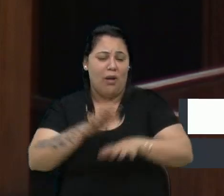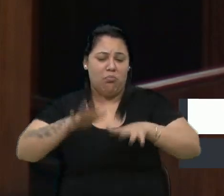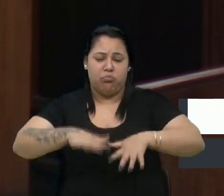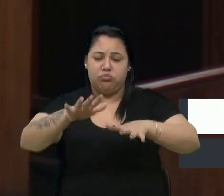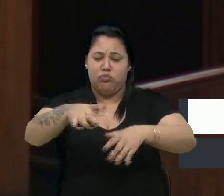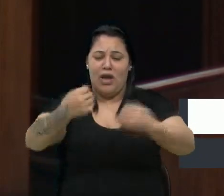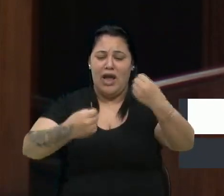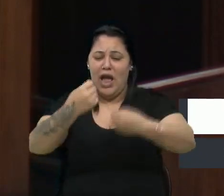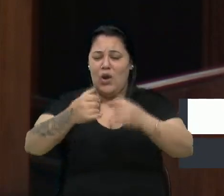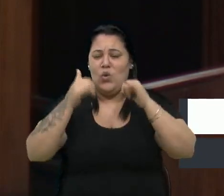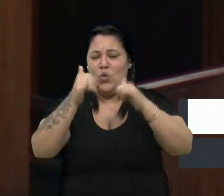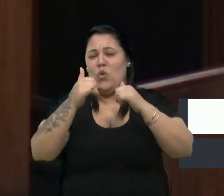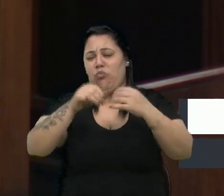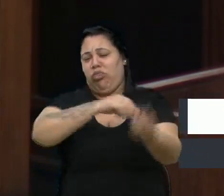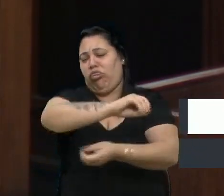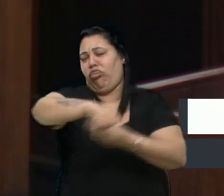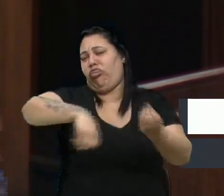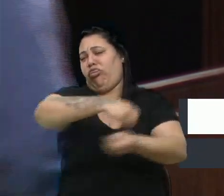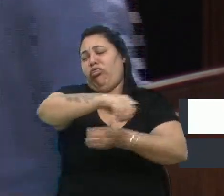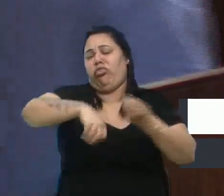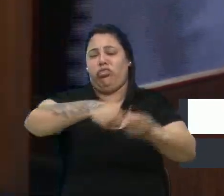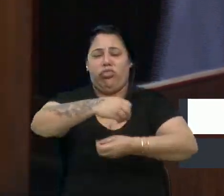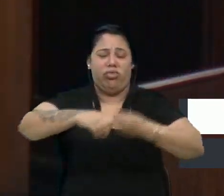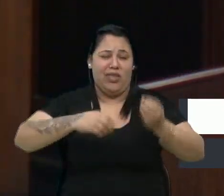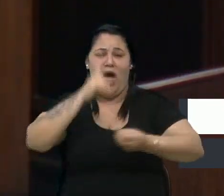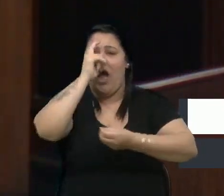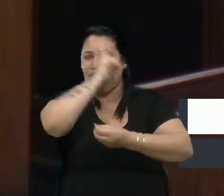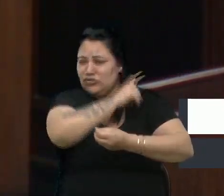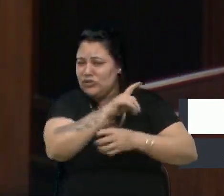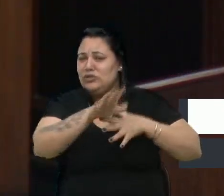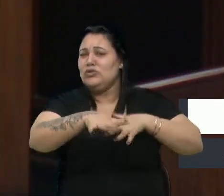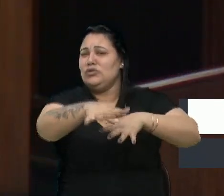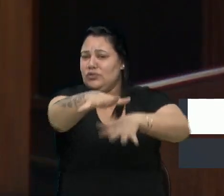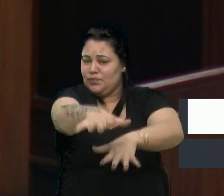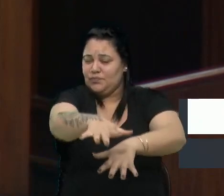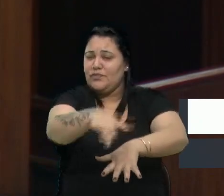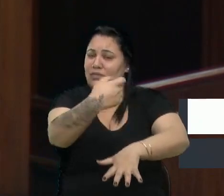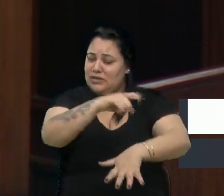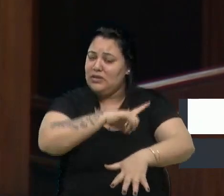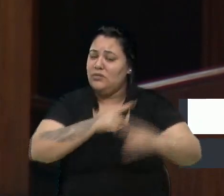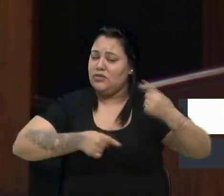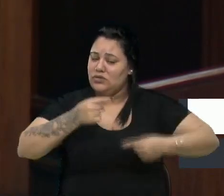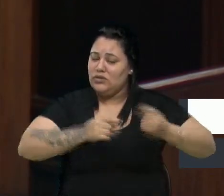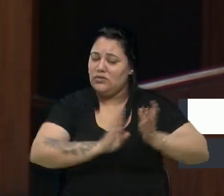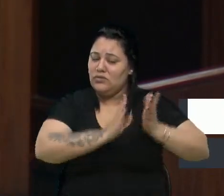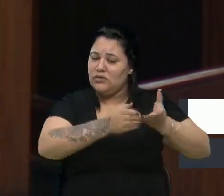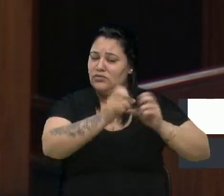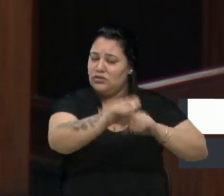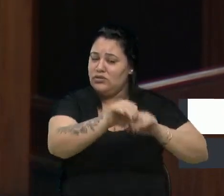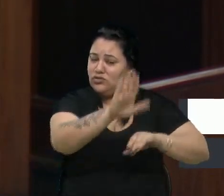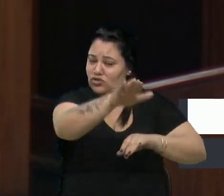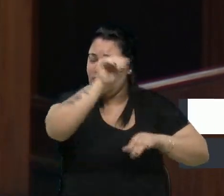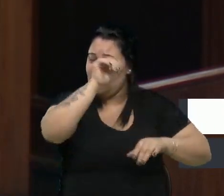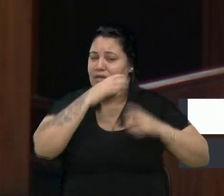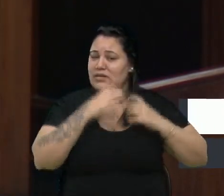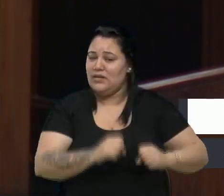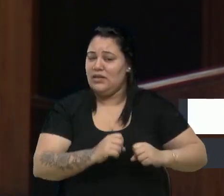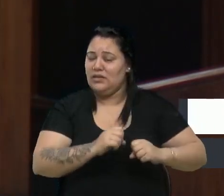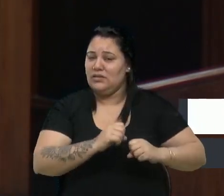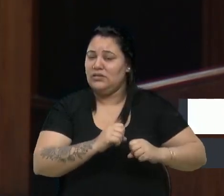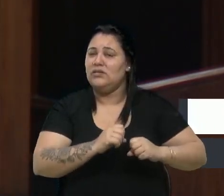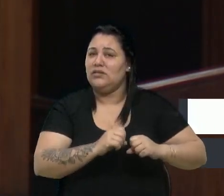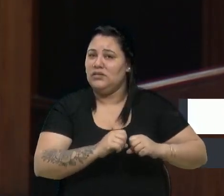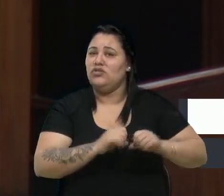estreita, então há de se... Talvez seja uma discussão na Comissão de Educação para a gente fazer, chamar a Secretaria de Transportes para ver essa